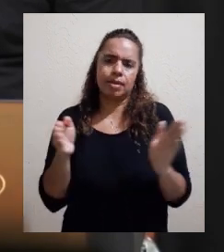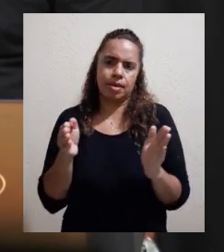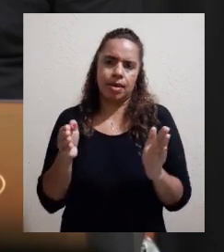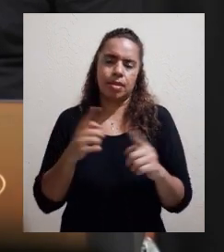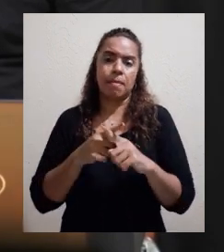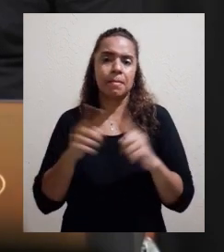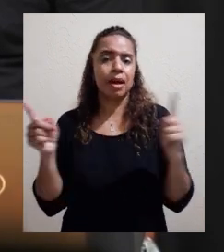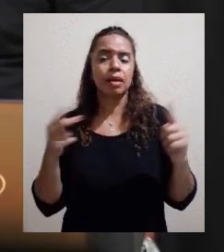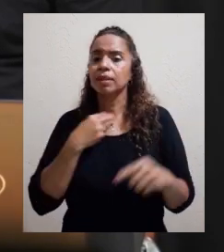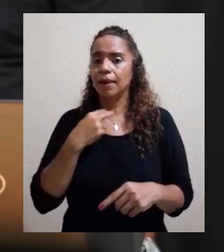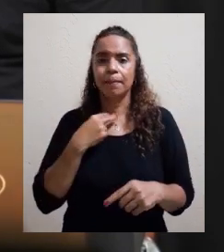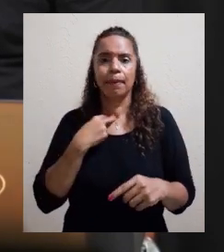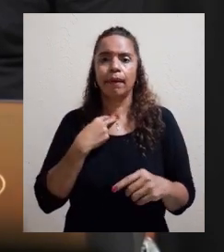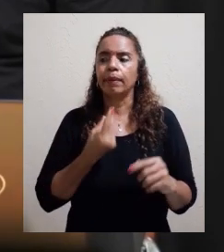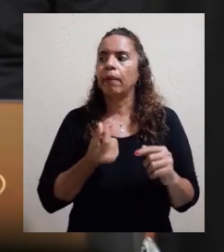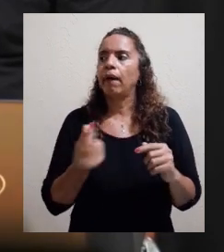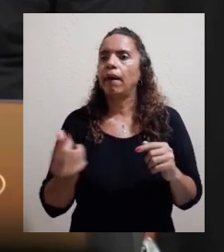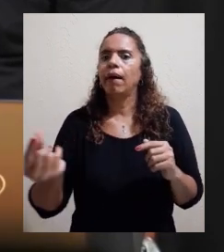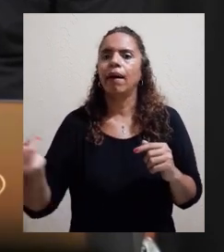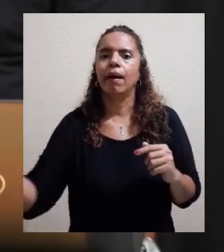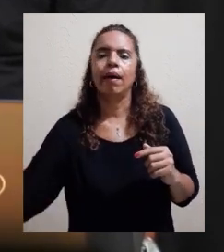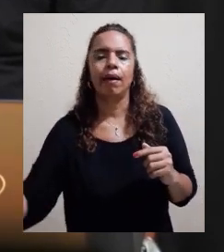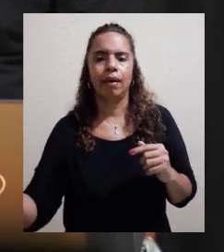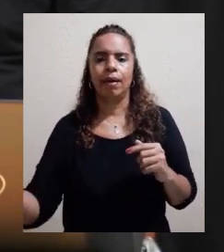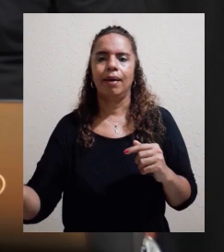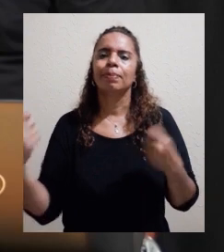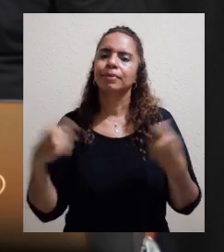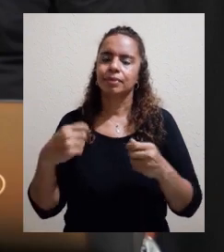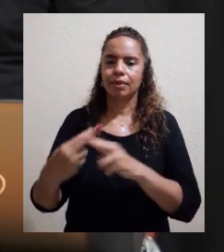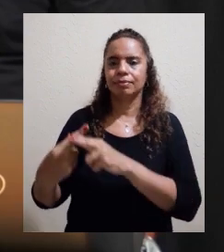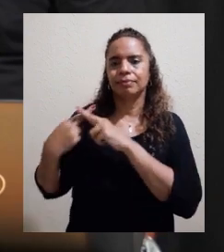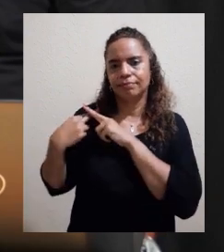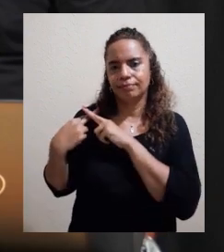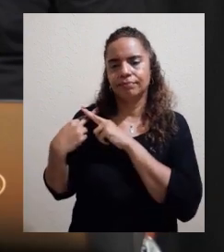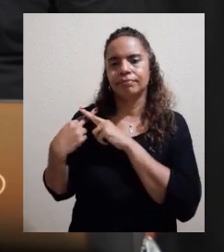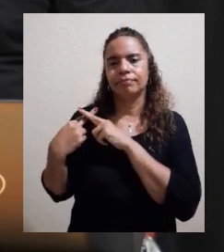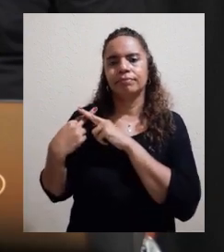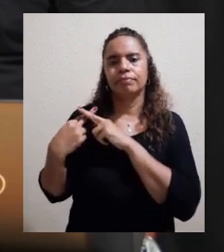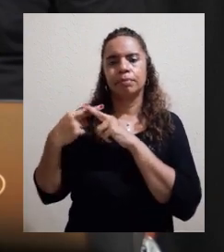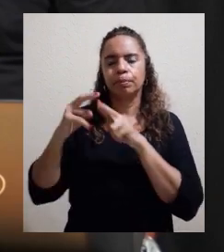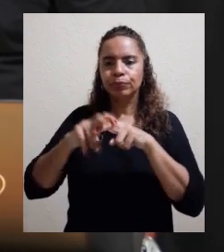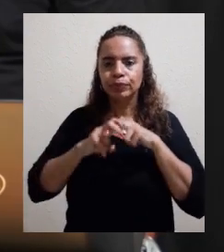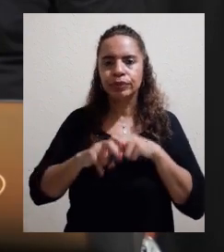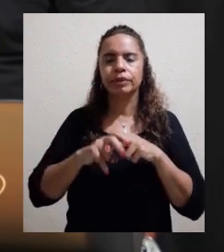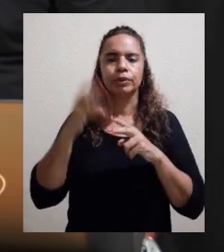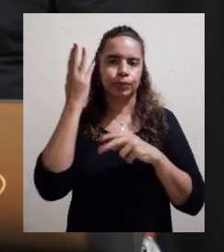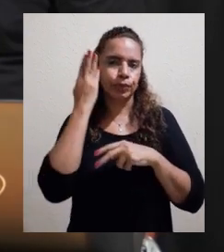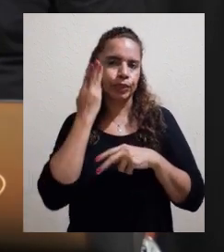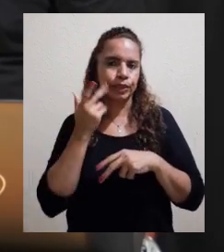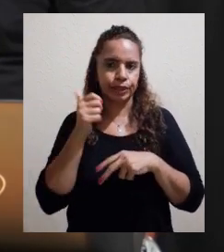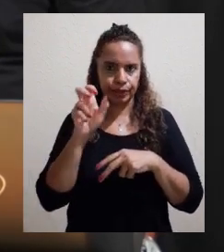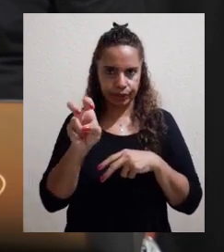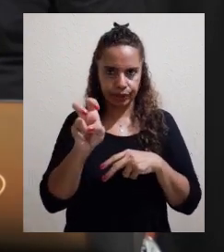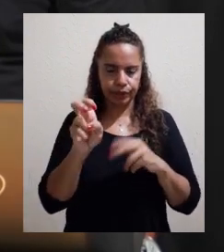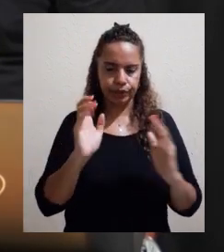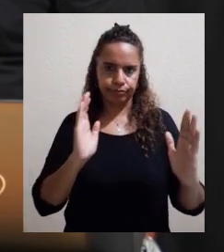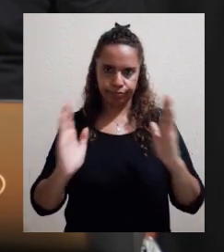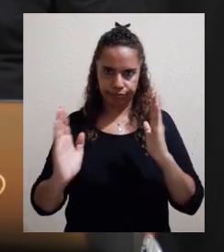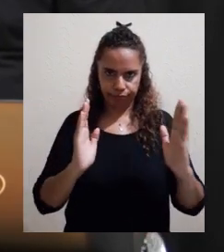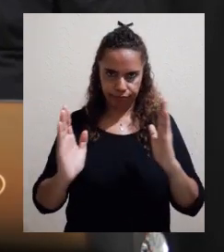vamos interromper por tempo indeterminado, né? Isso também é uma irresponsabilidade. A gente tem que fazer reavaliações com certa frequência.